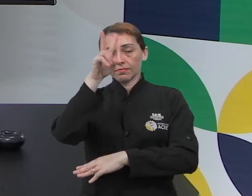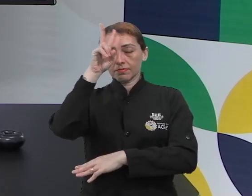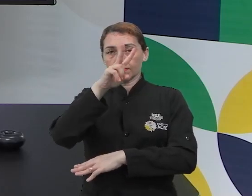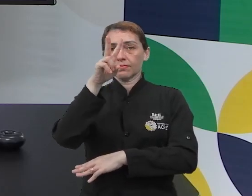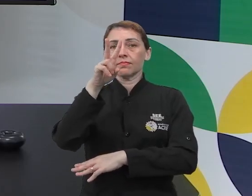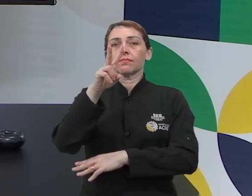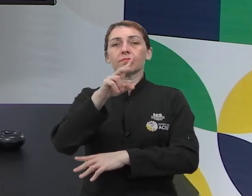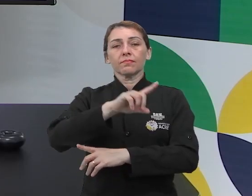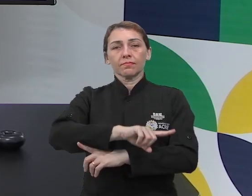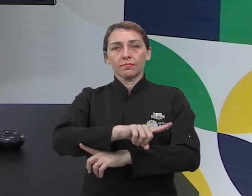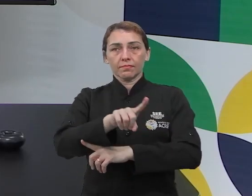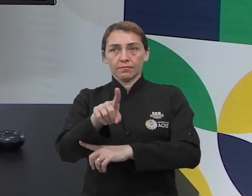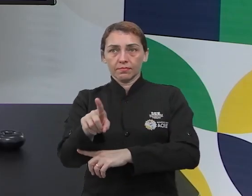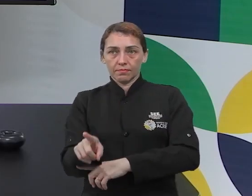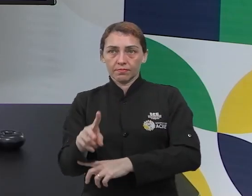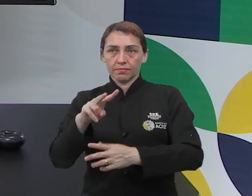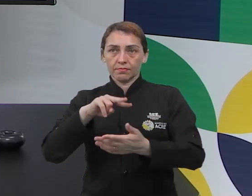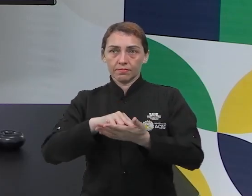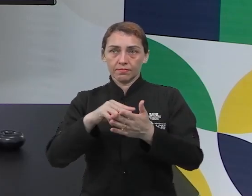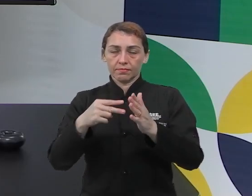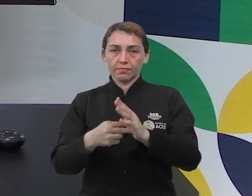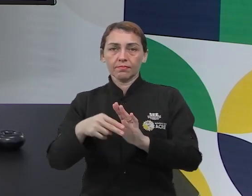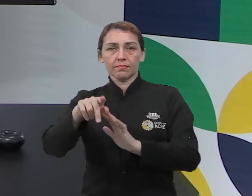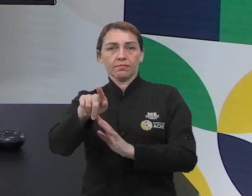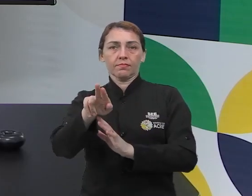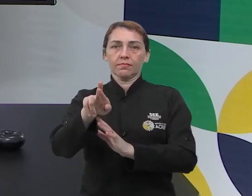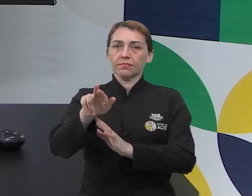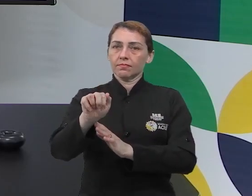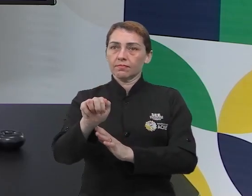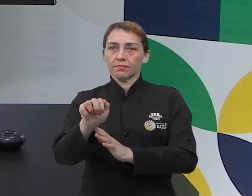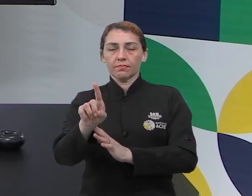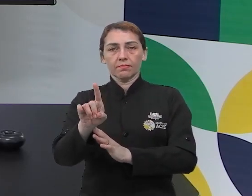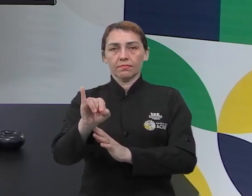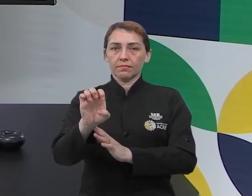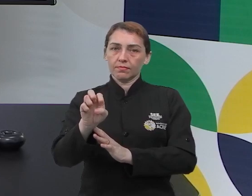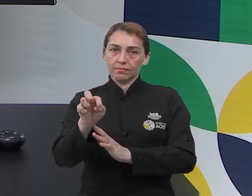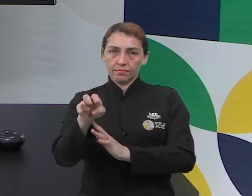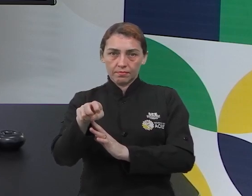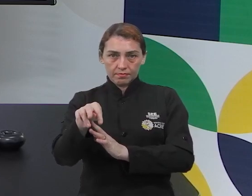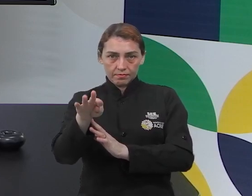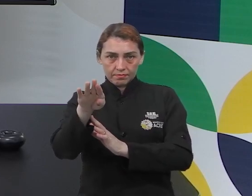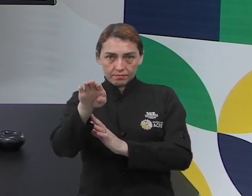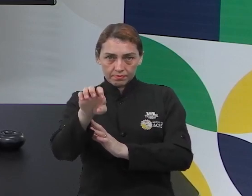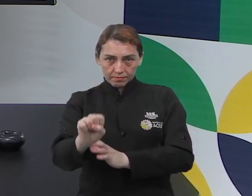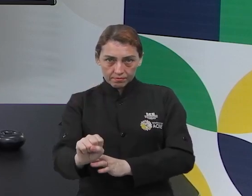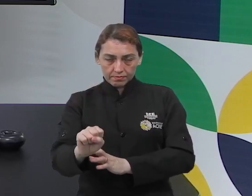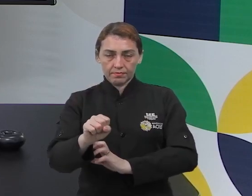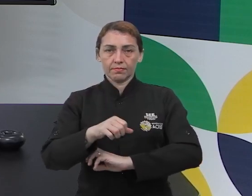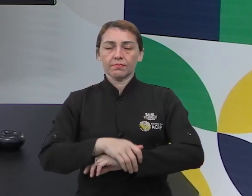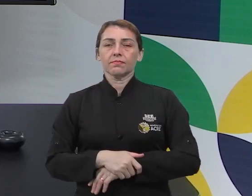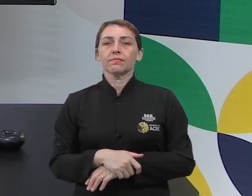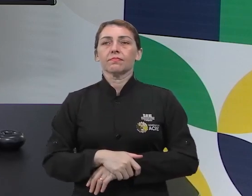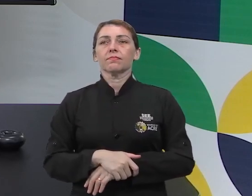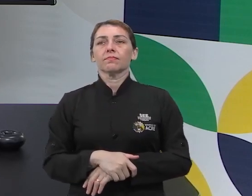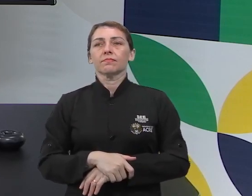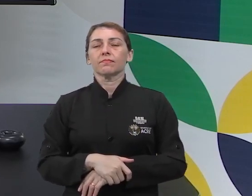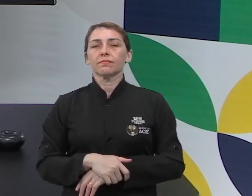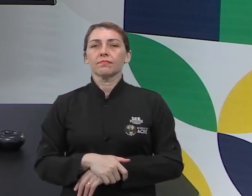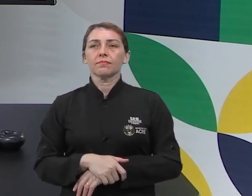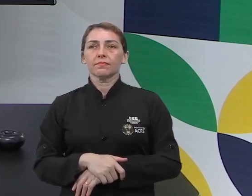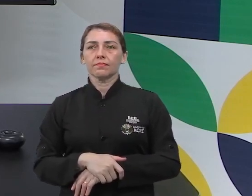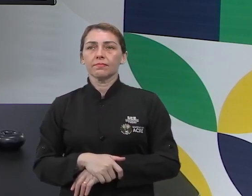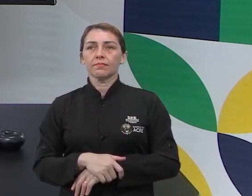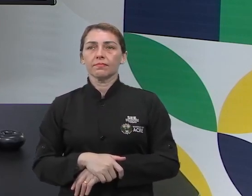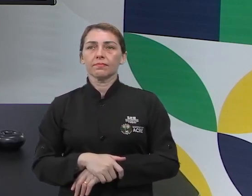aqui é sinônimo de gradientes, tá? Quando você vê lá na sua prova, gradiente baixo é velocidade baixa.